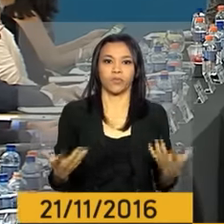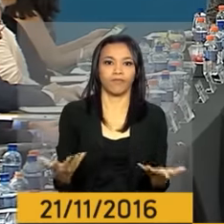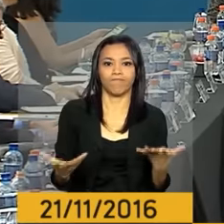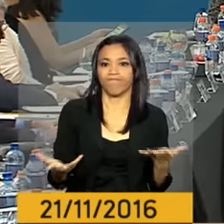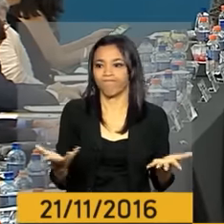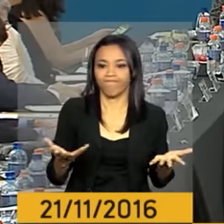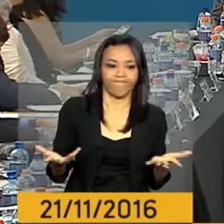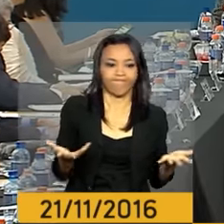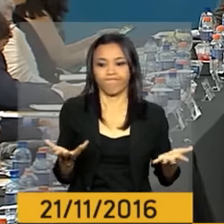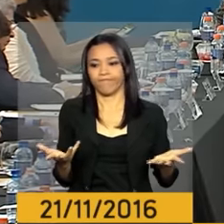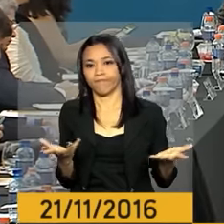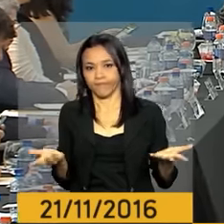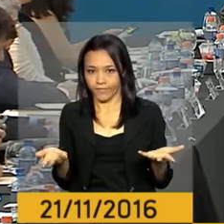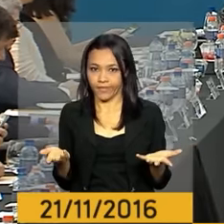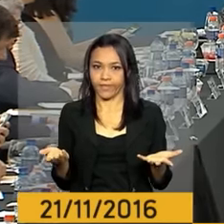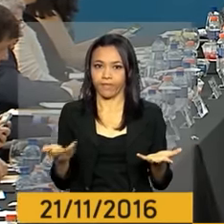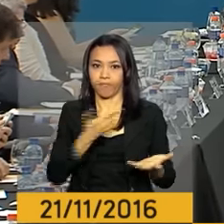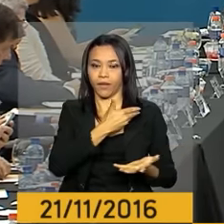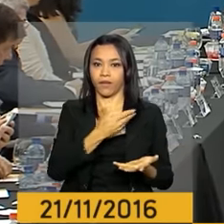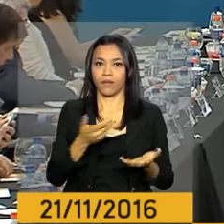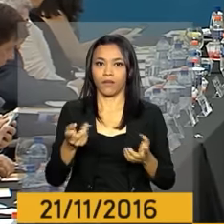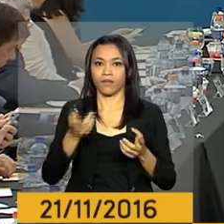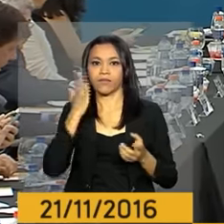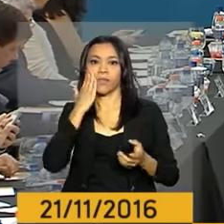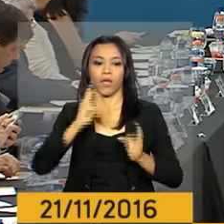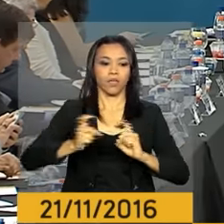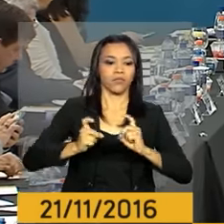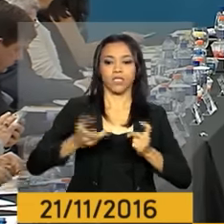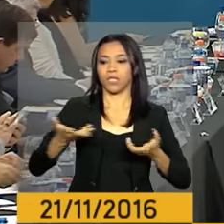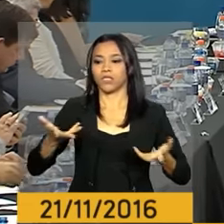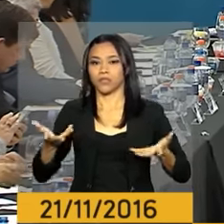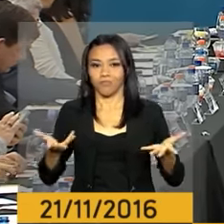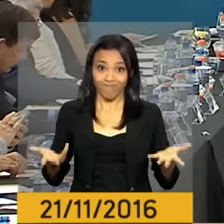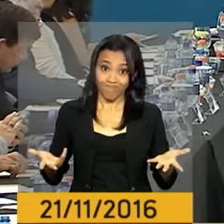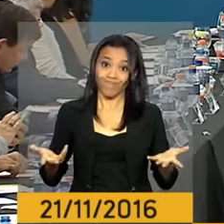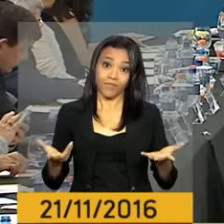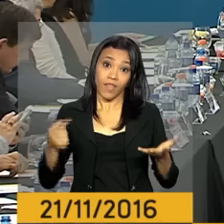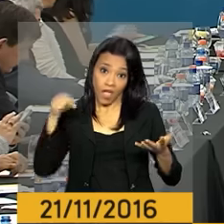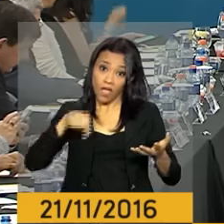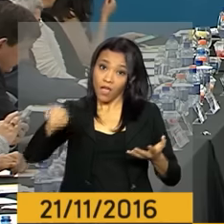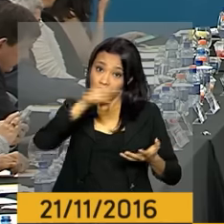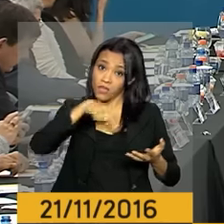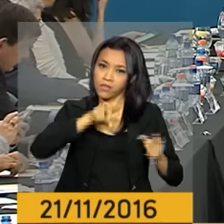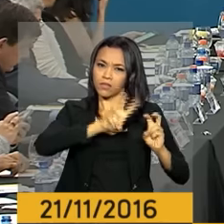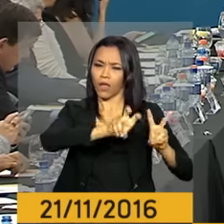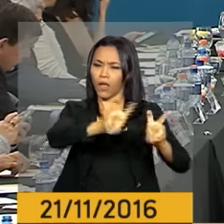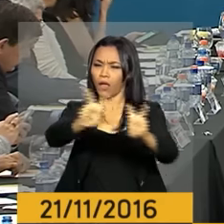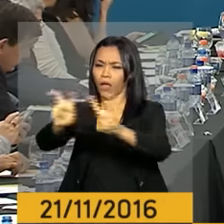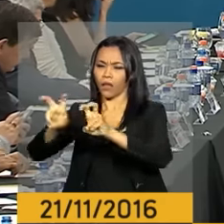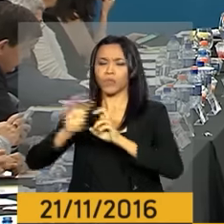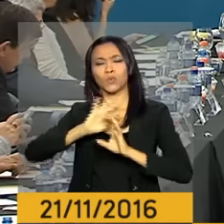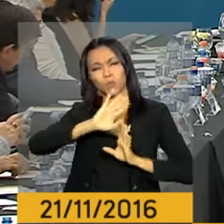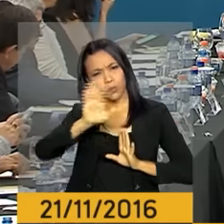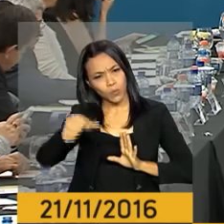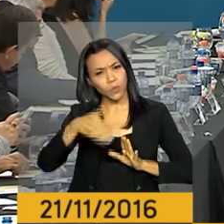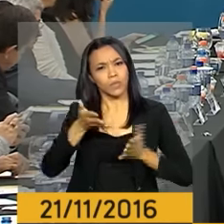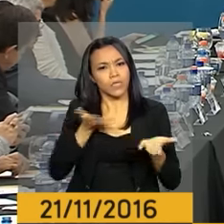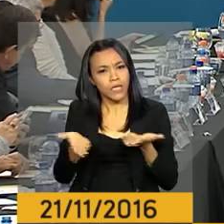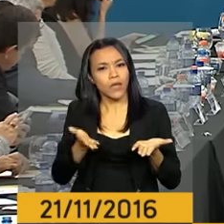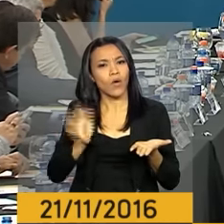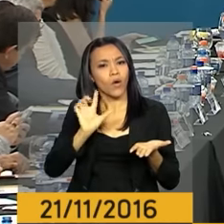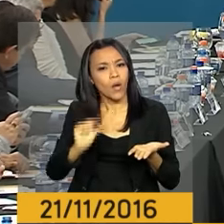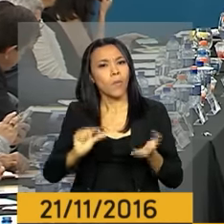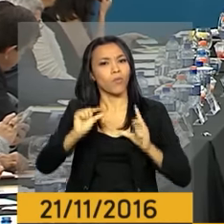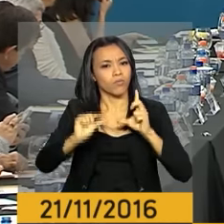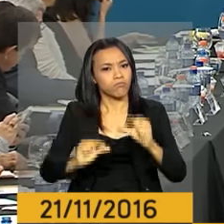governança, né, ou governabilidade. Então, estes temas todos estão sendo tratados. Agora, passo a passo,